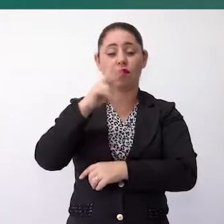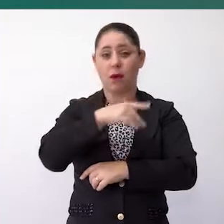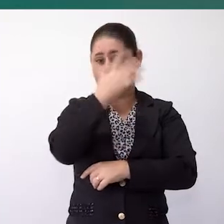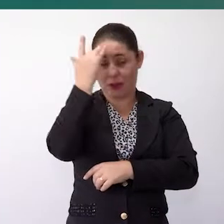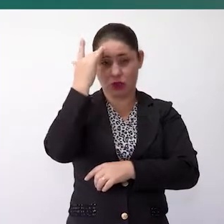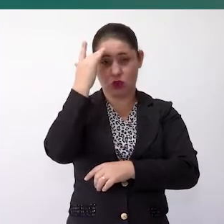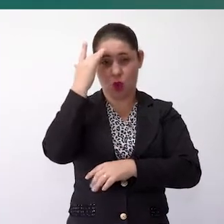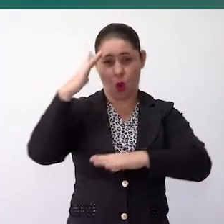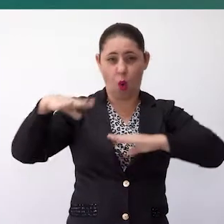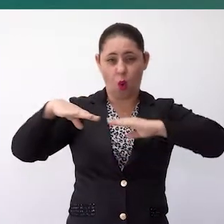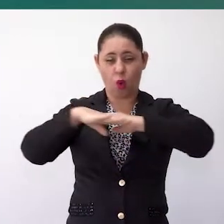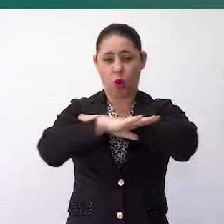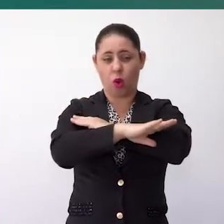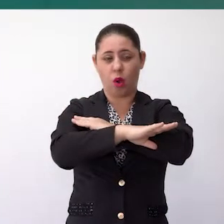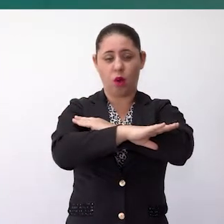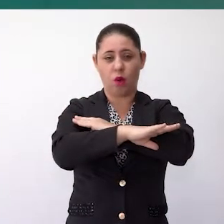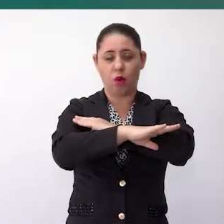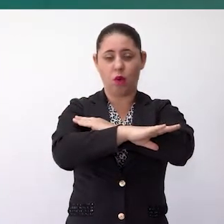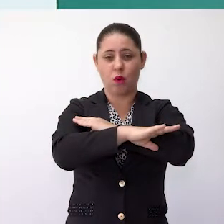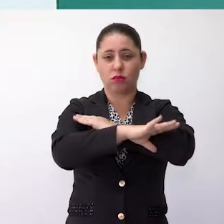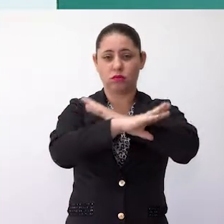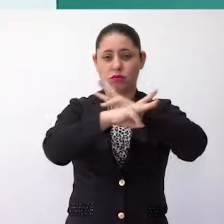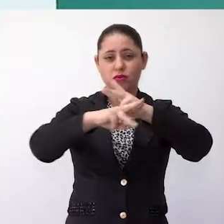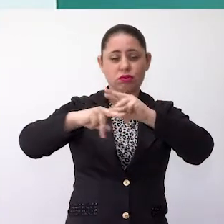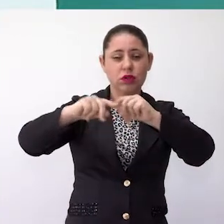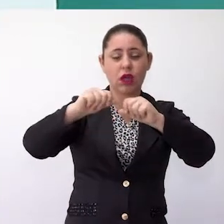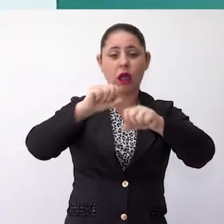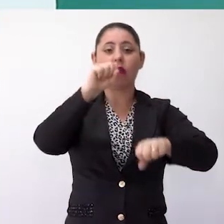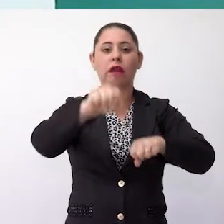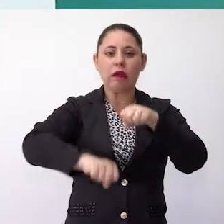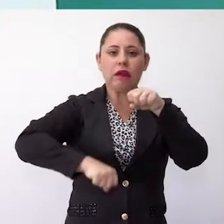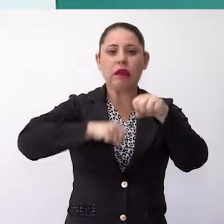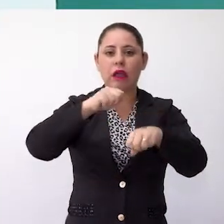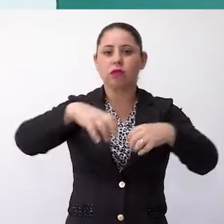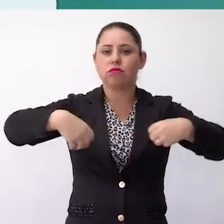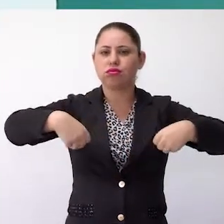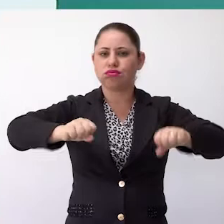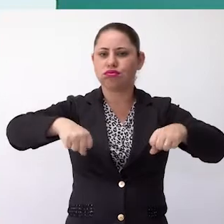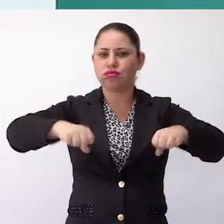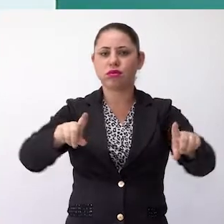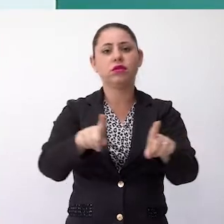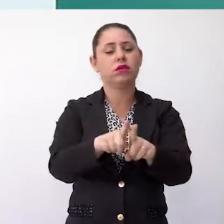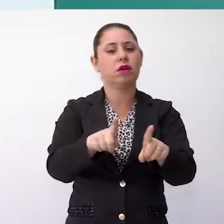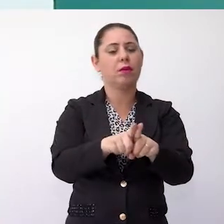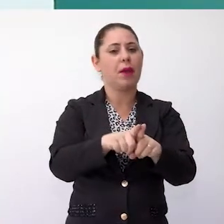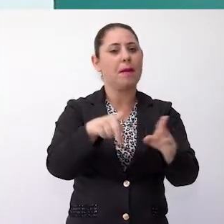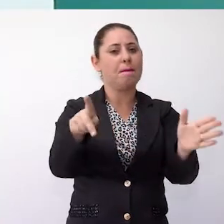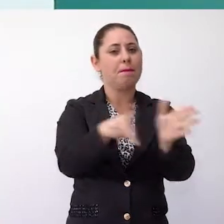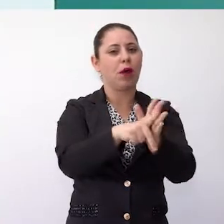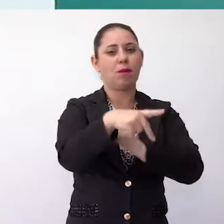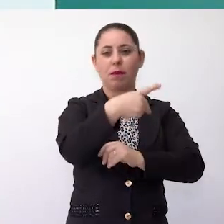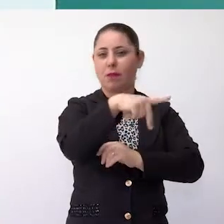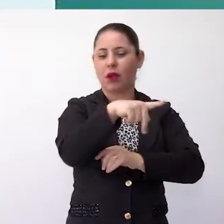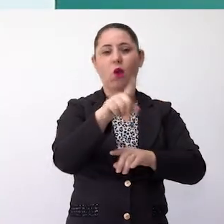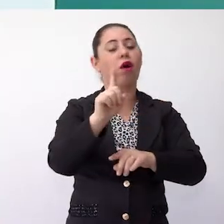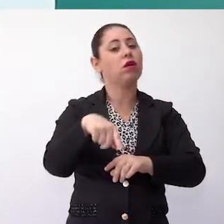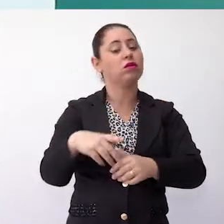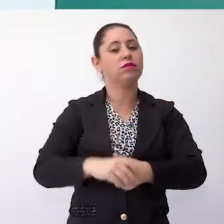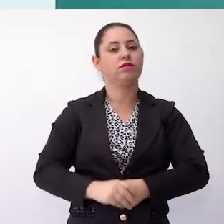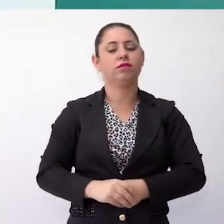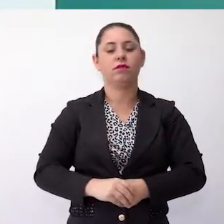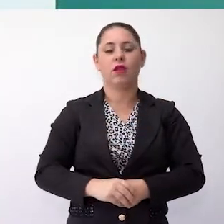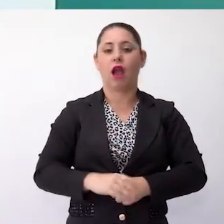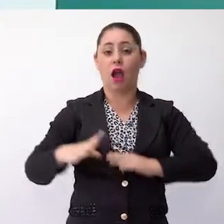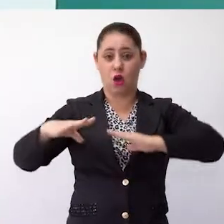droga nessas cabriteiras de bicicleta e motocicleta. Bicicletas, motocicletas paraguaias, né? Essas cabriteiras,